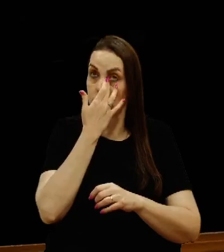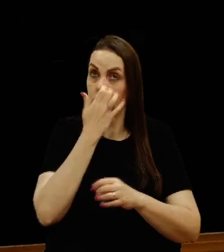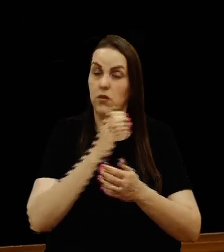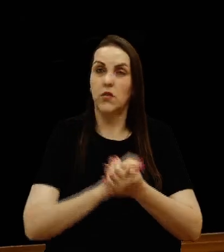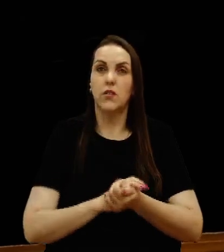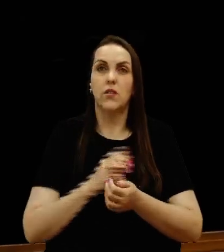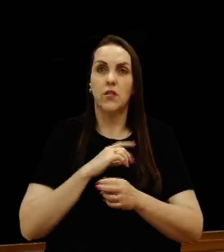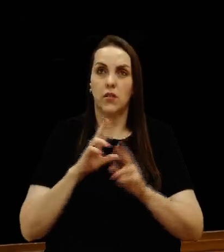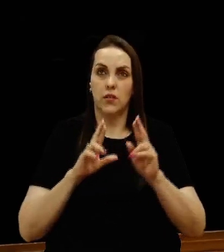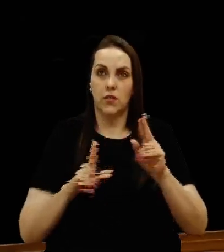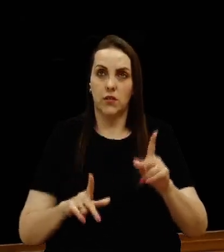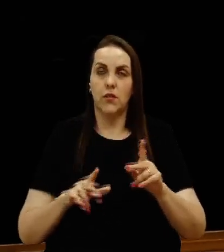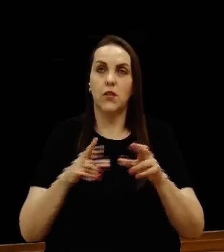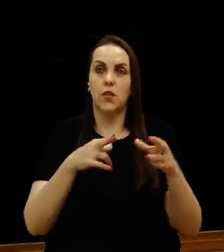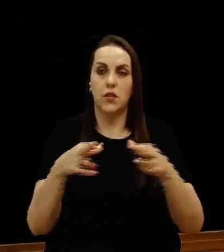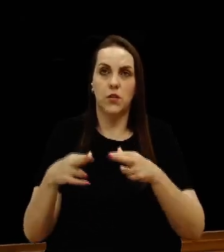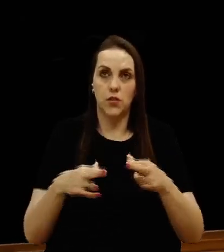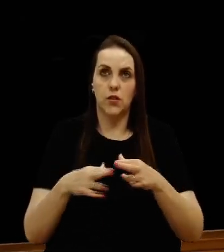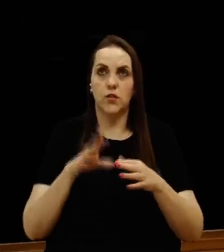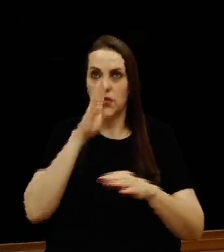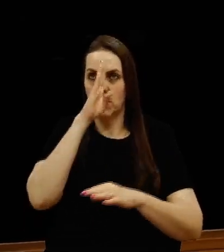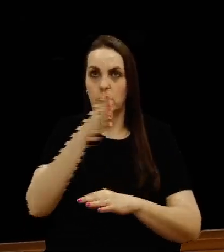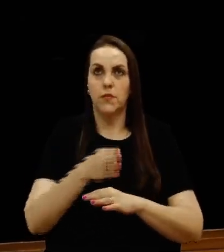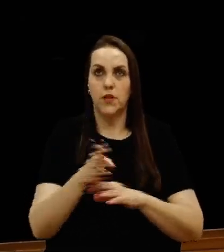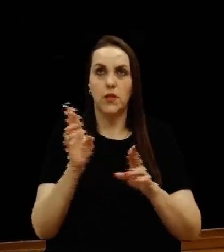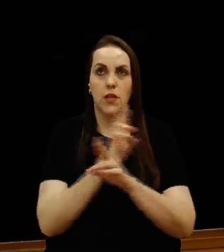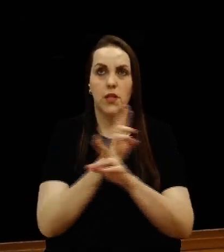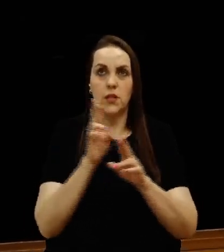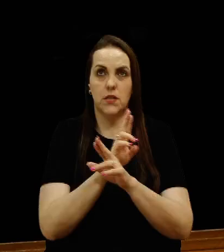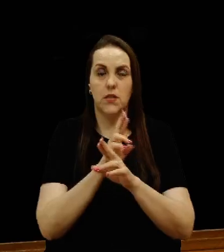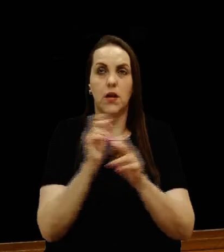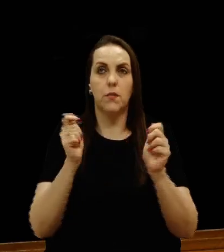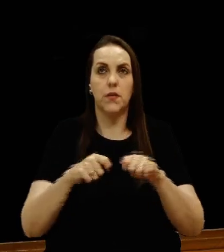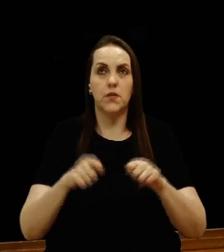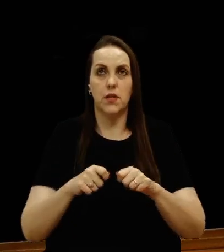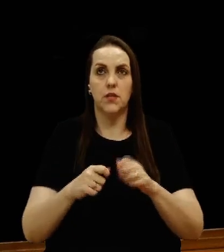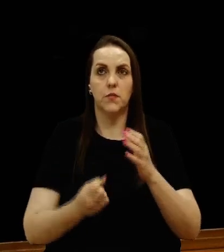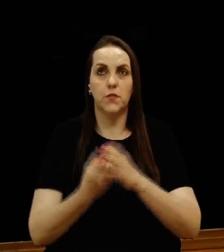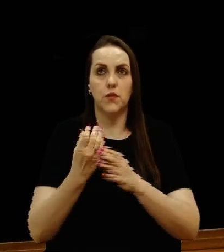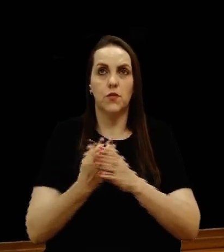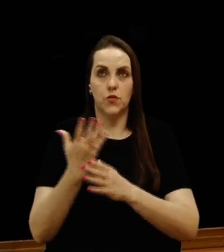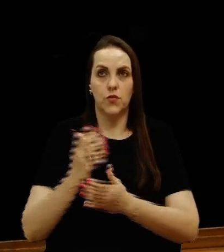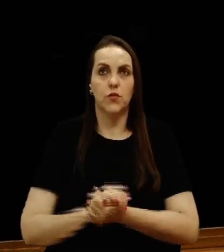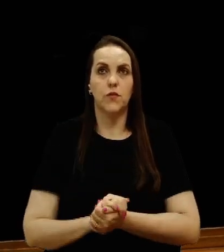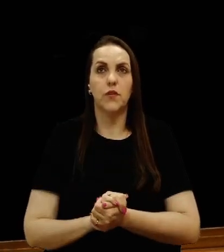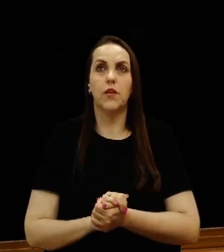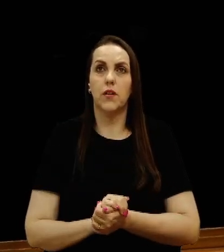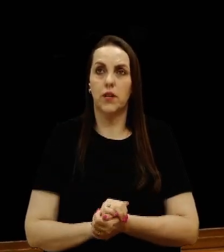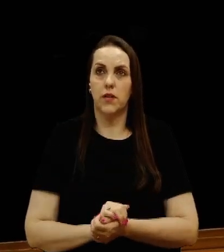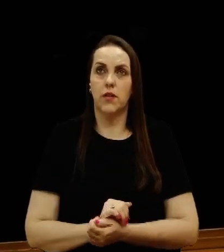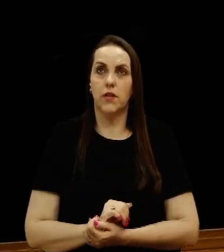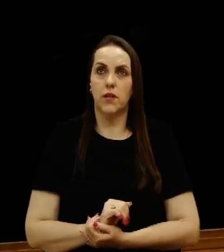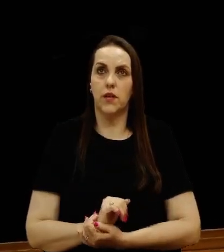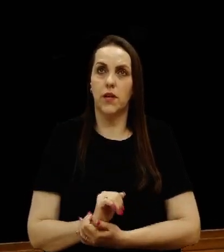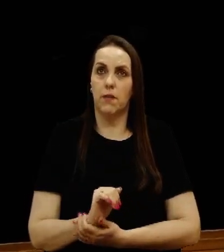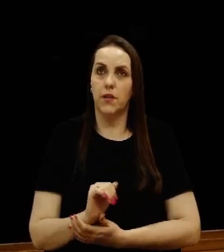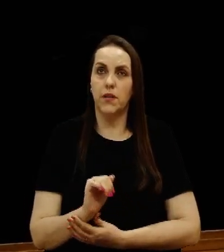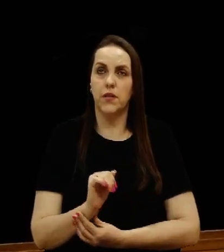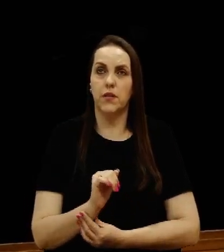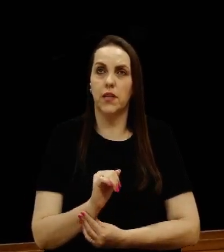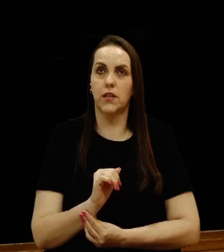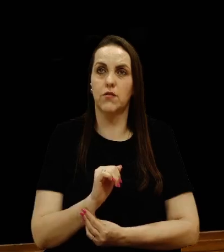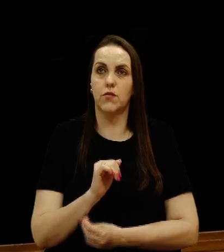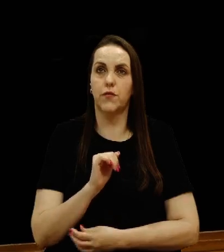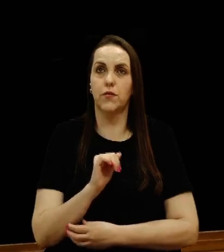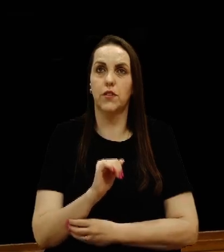regiões diretamente relacionado à capacidade produtiva. Nosso módulo rural é pequeno em razão da nossa capacidade produtiva ser alta. A